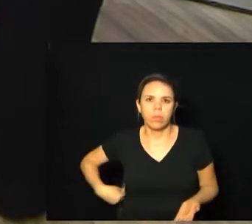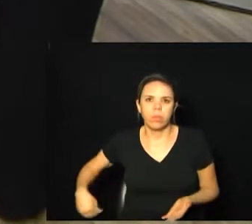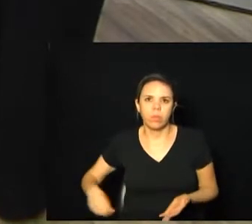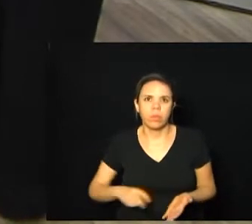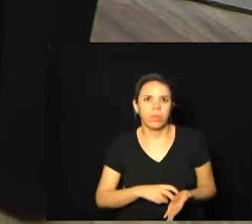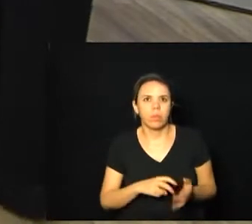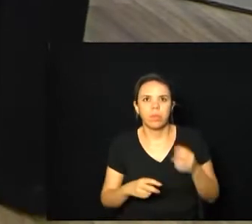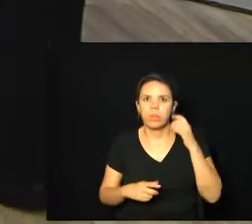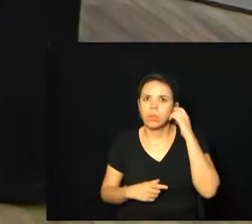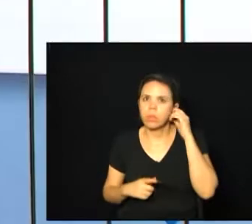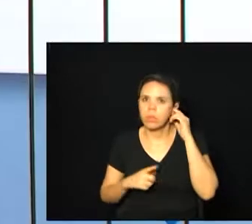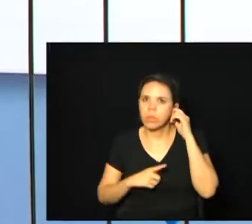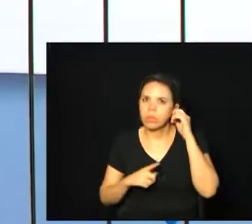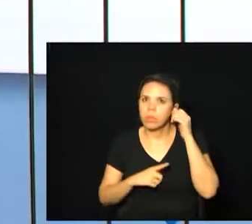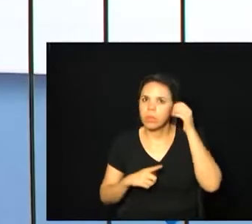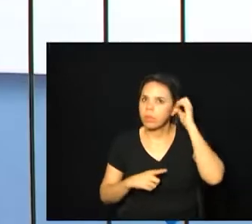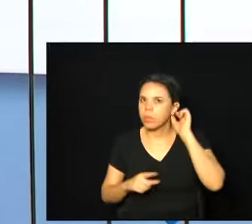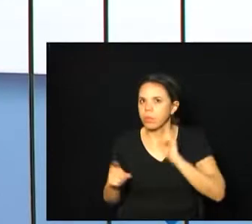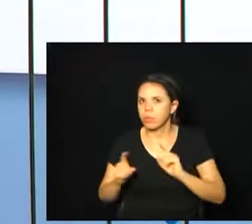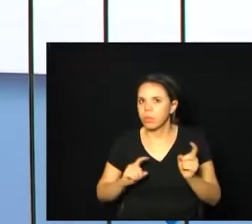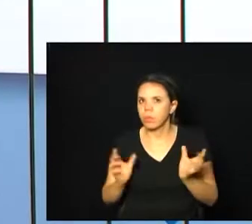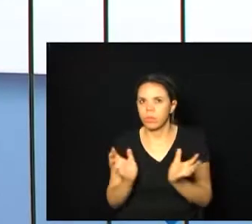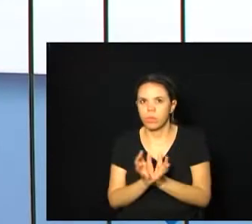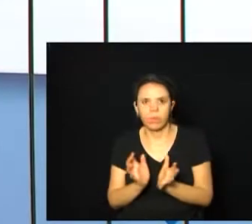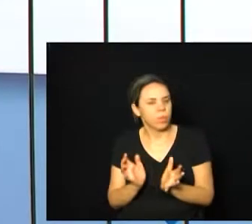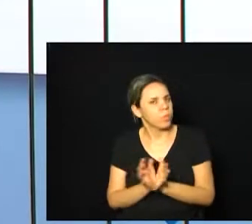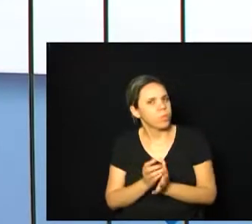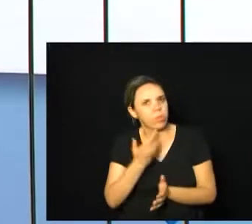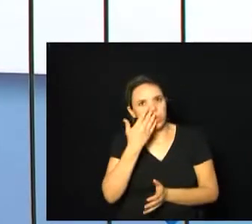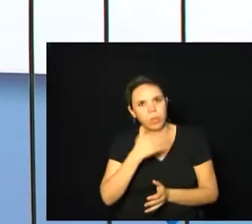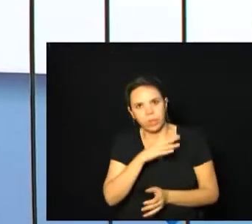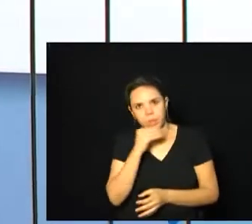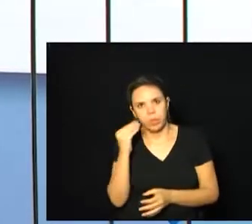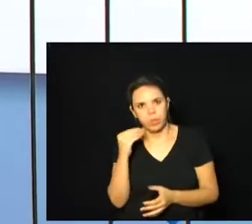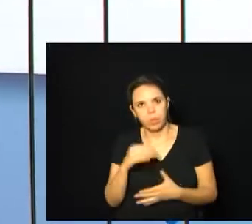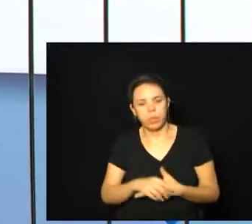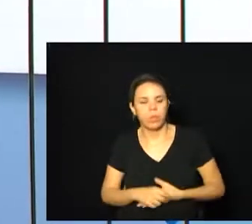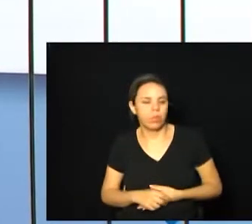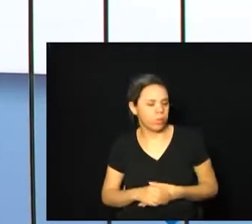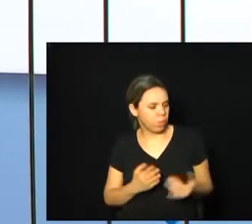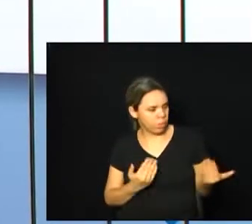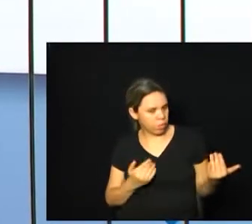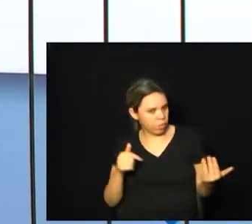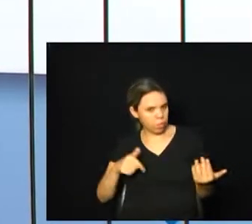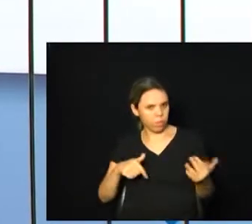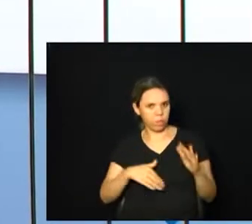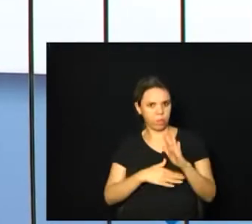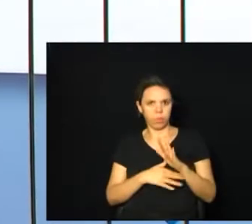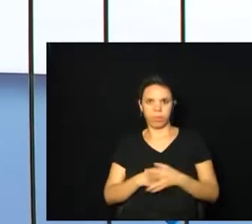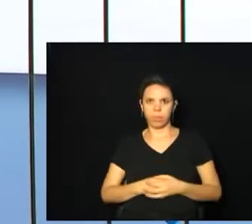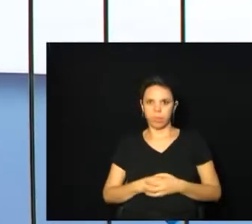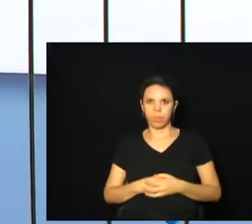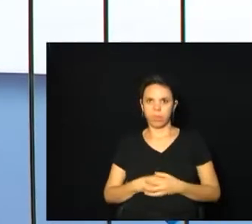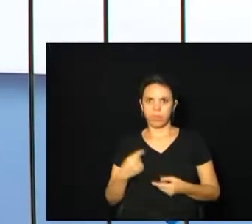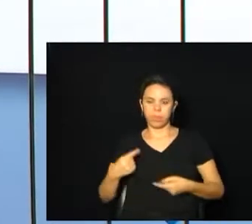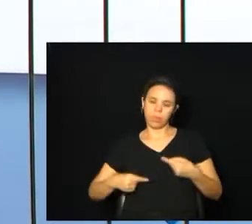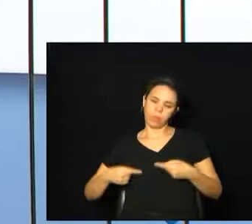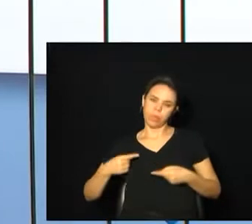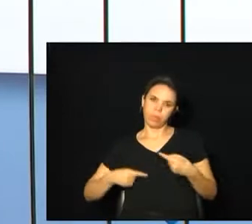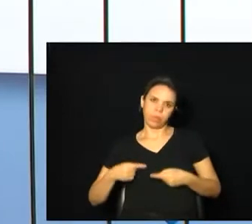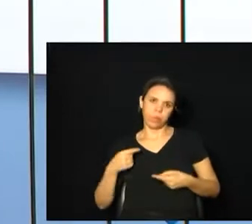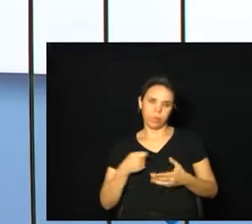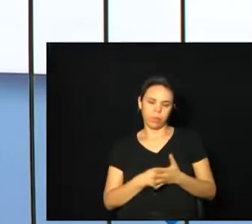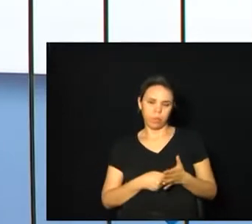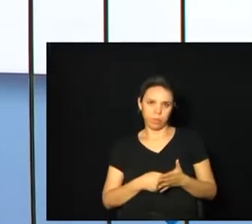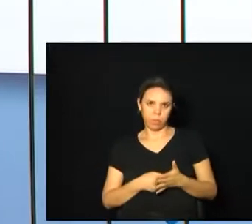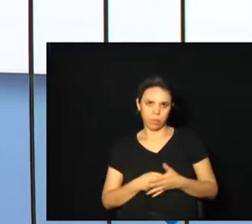logo cedo a gente teve a reunião da Comissão da Criança e do Adolescente e Juventude aqui da Câmara, que discutiu as